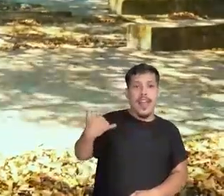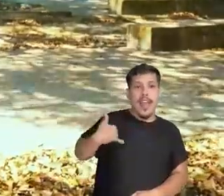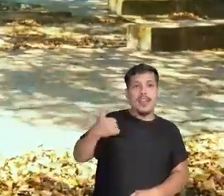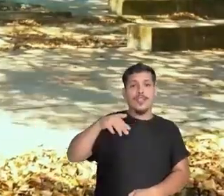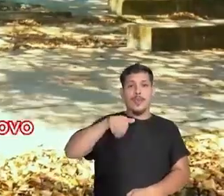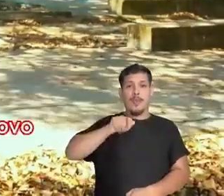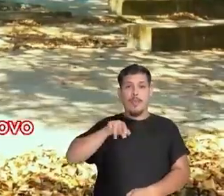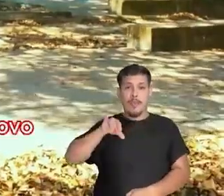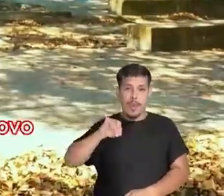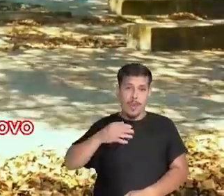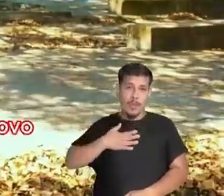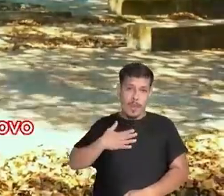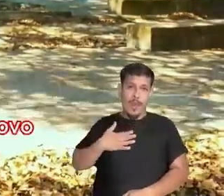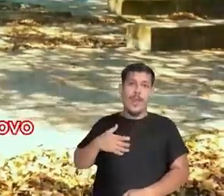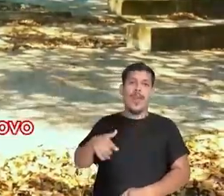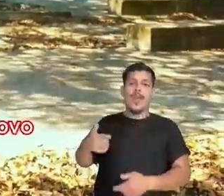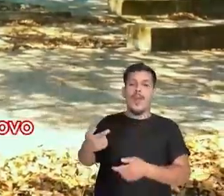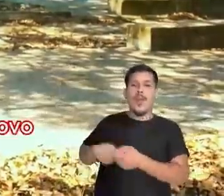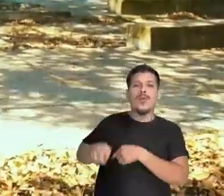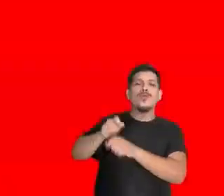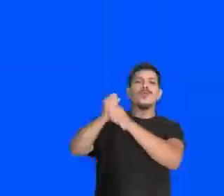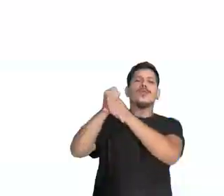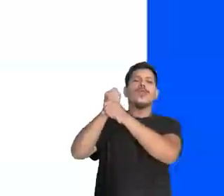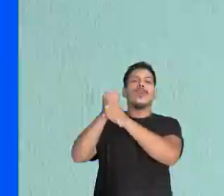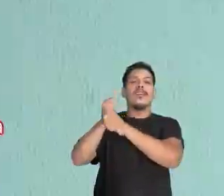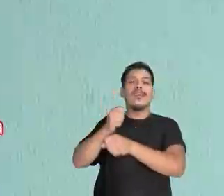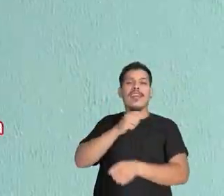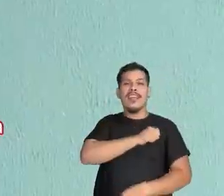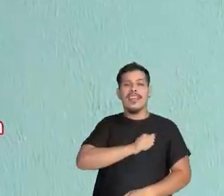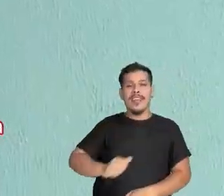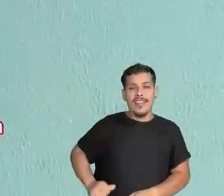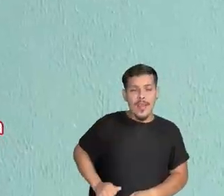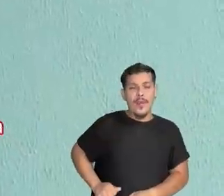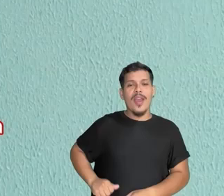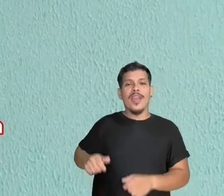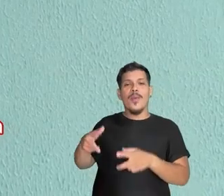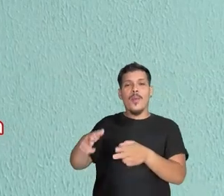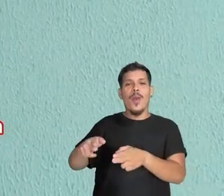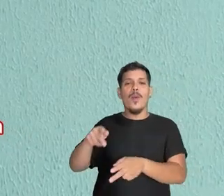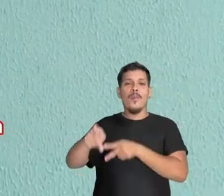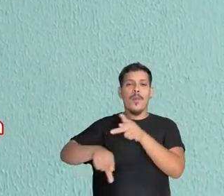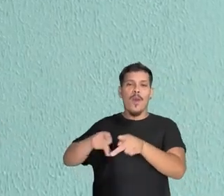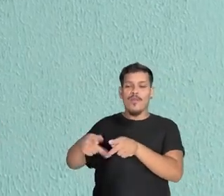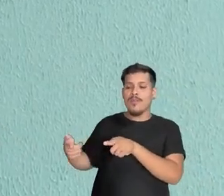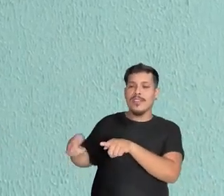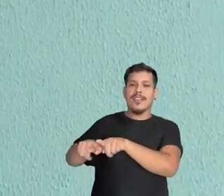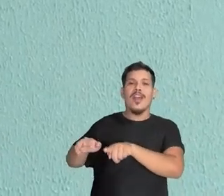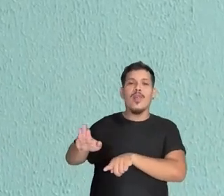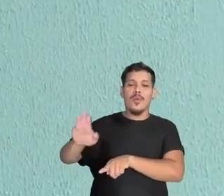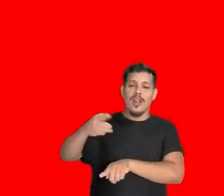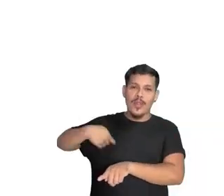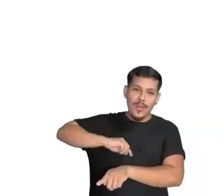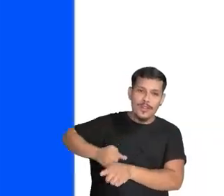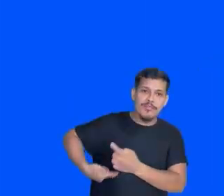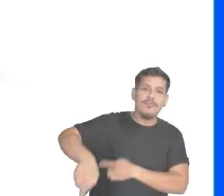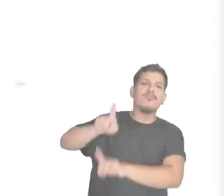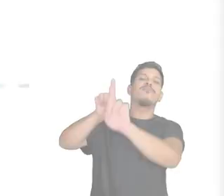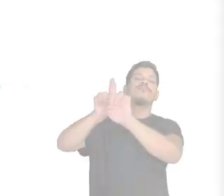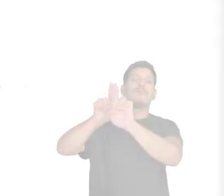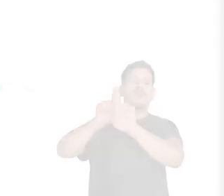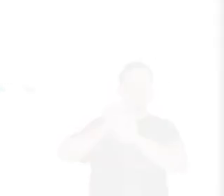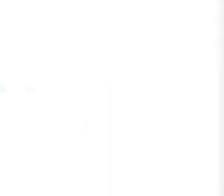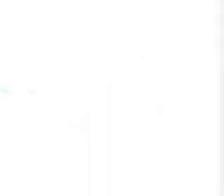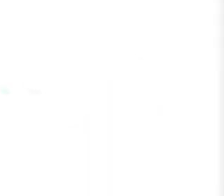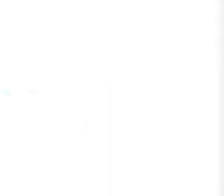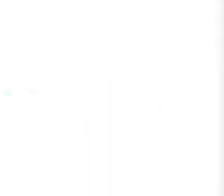grande desafio, construir uma Ananindeua do tamanho do seu povo. Com a parceria do Miro com o presidente Lula, nós vamos avançar.